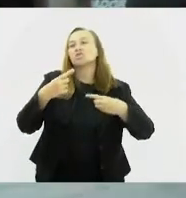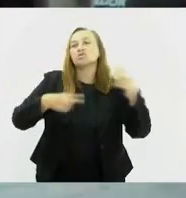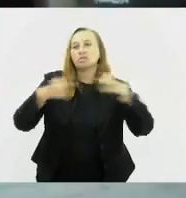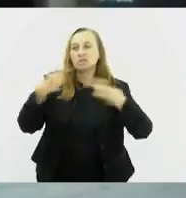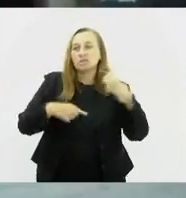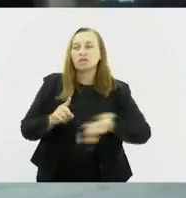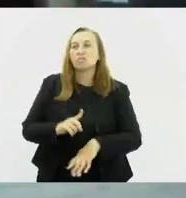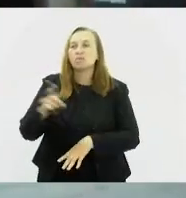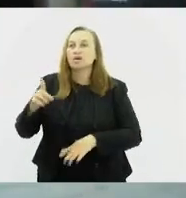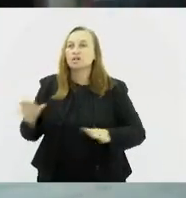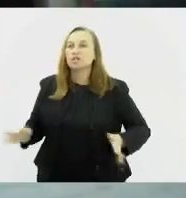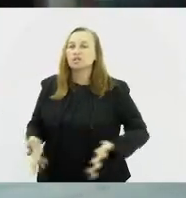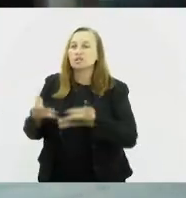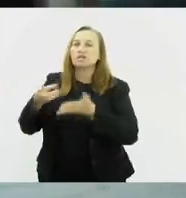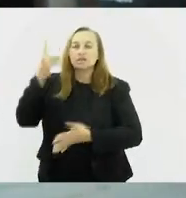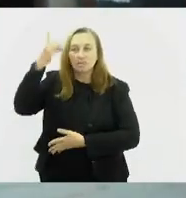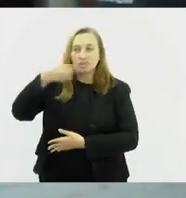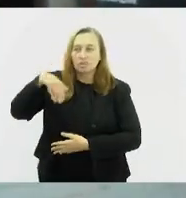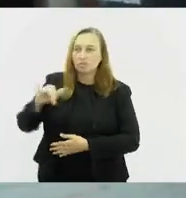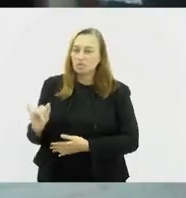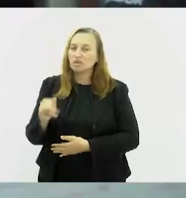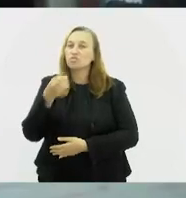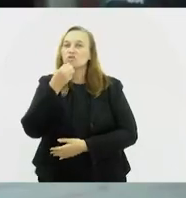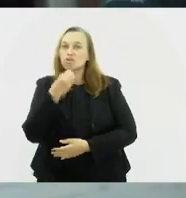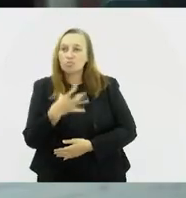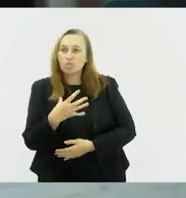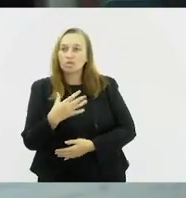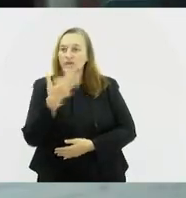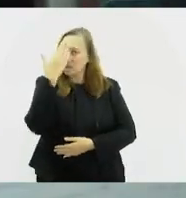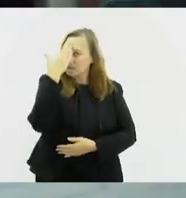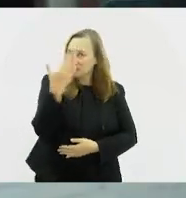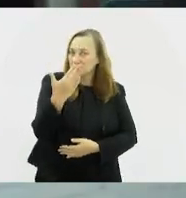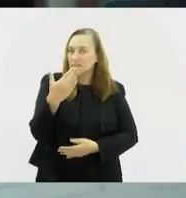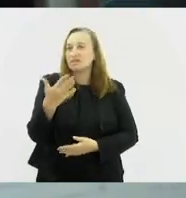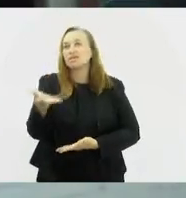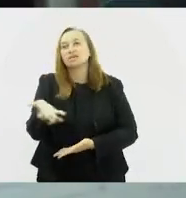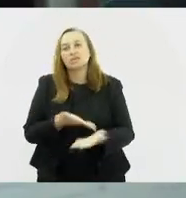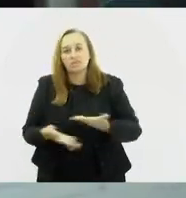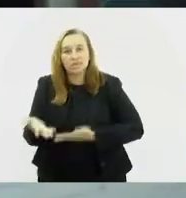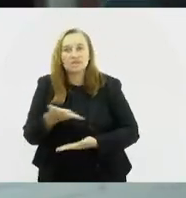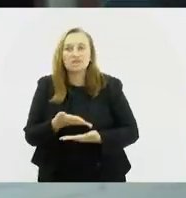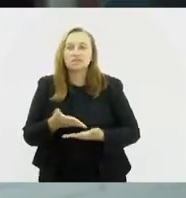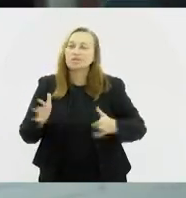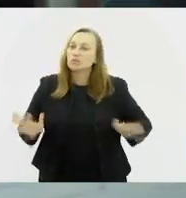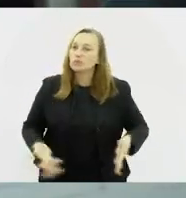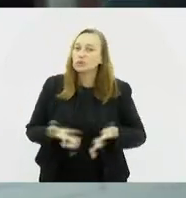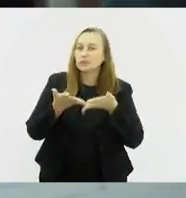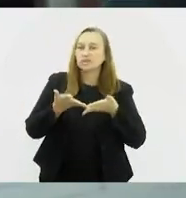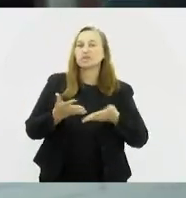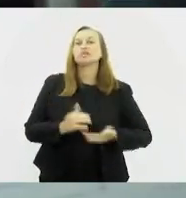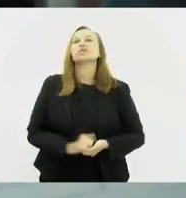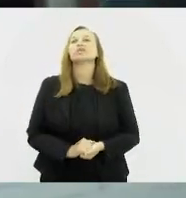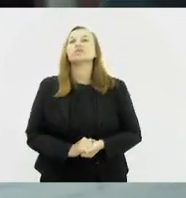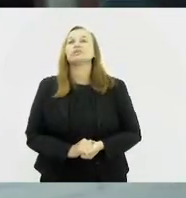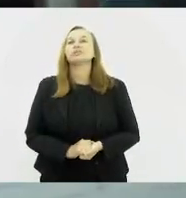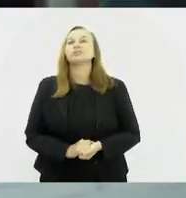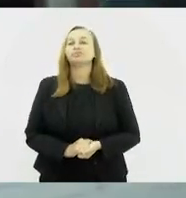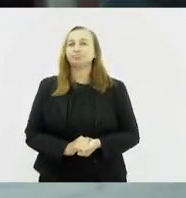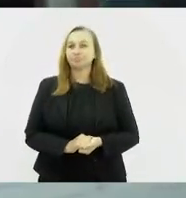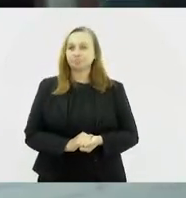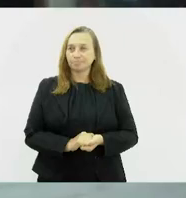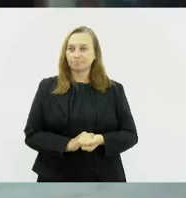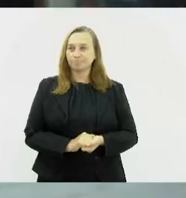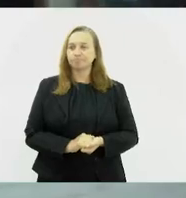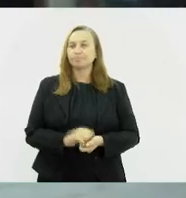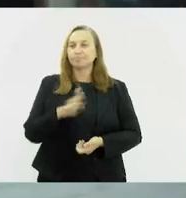do deputado Munir. Então, ficamos muito gratos a ele por essa participação, por essa iniciativa e por essa parceria que ele tem com Barra